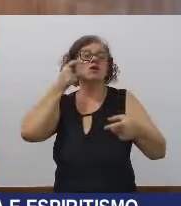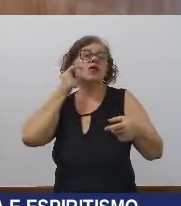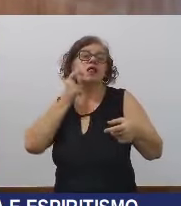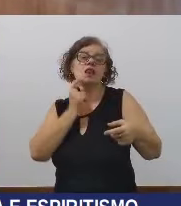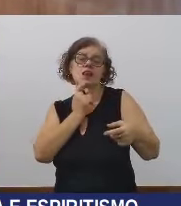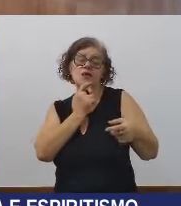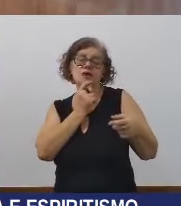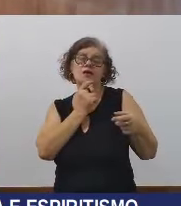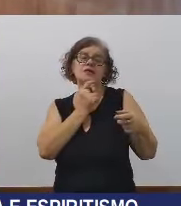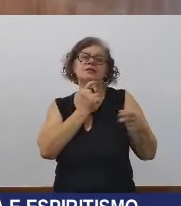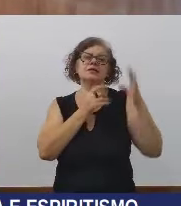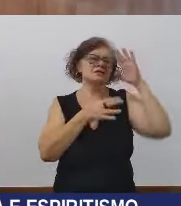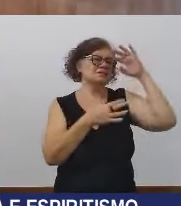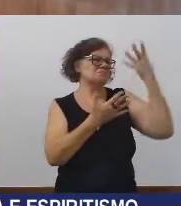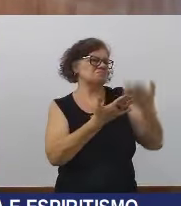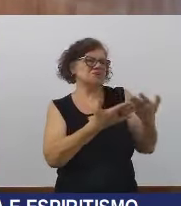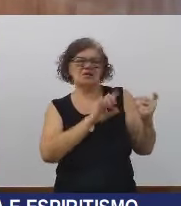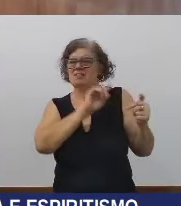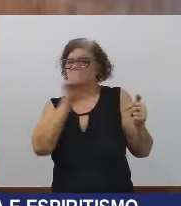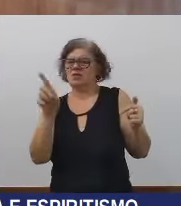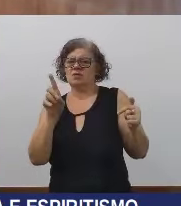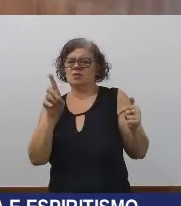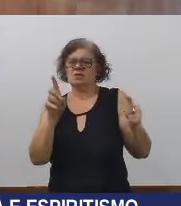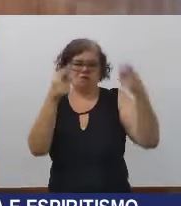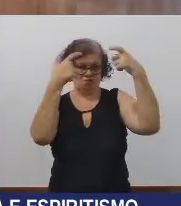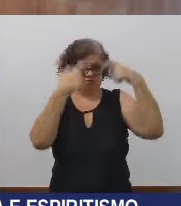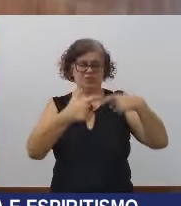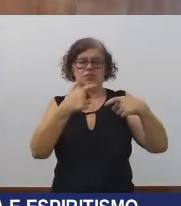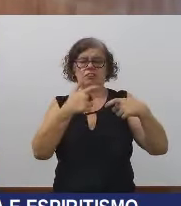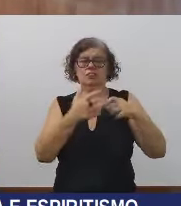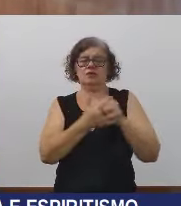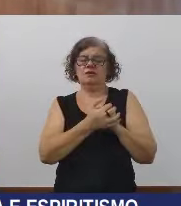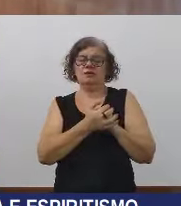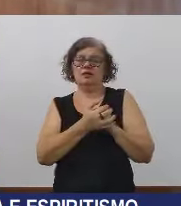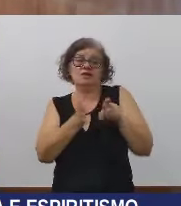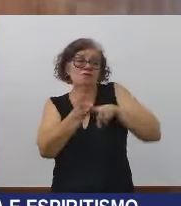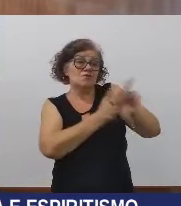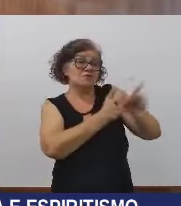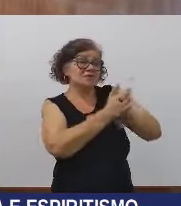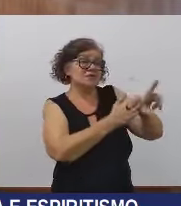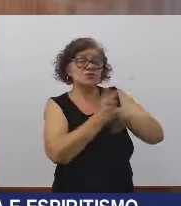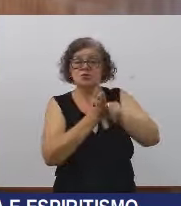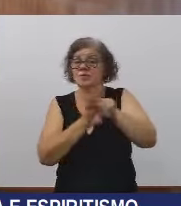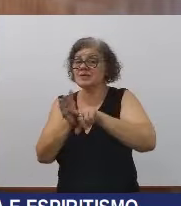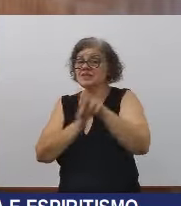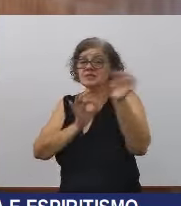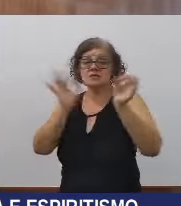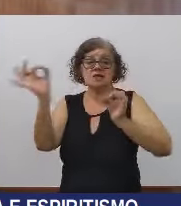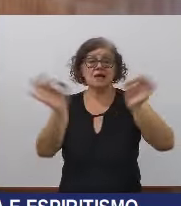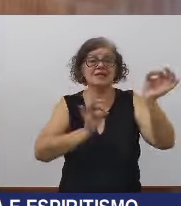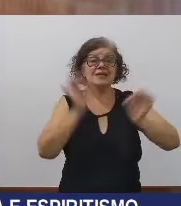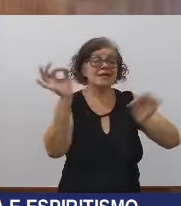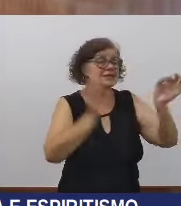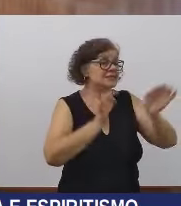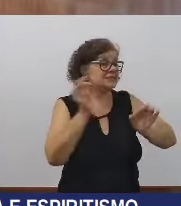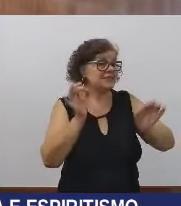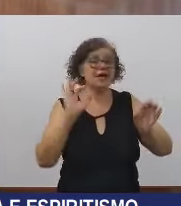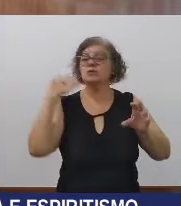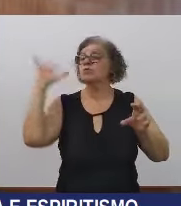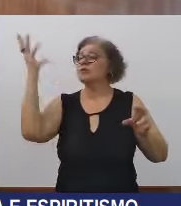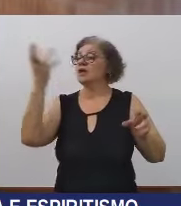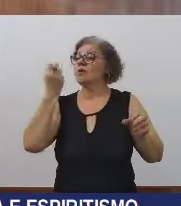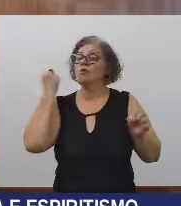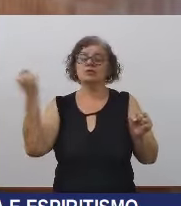Allan Kardec também não acreditava, também era um cético. Mas ele foi fazer suas pesquisas, foi analisar os